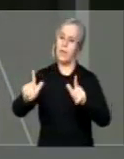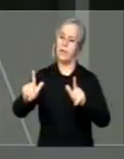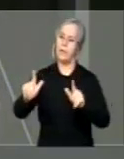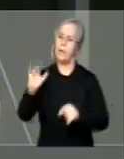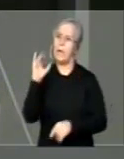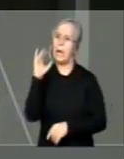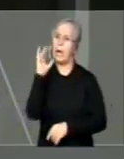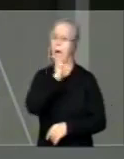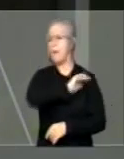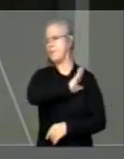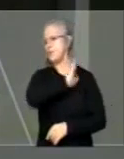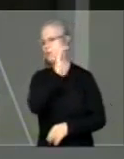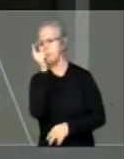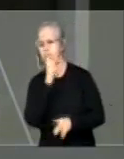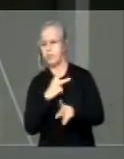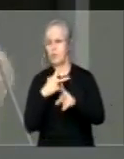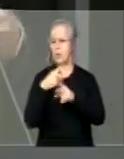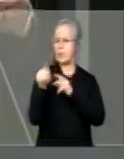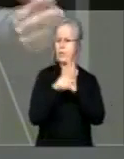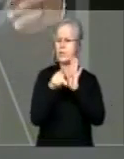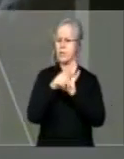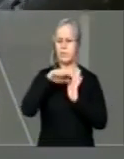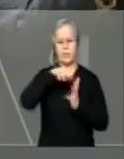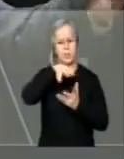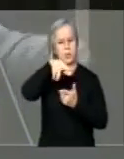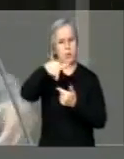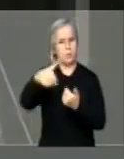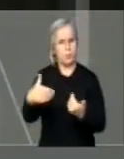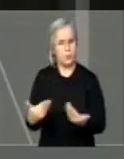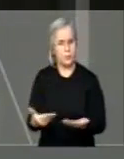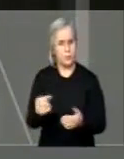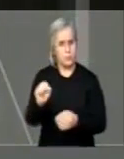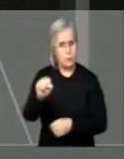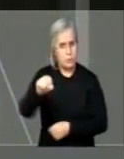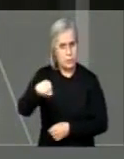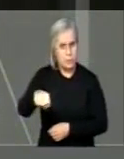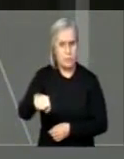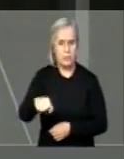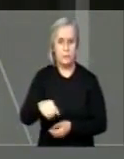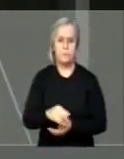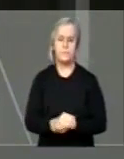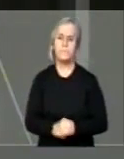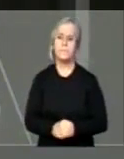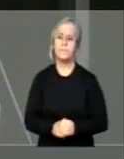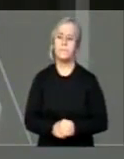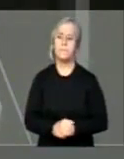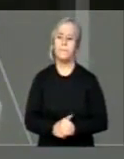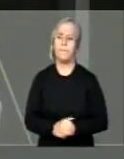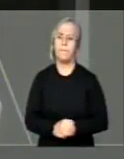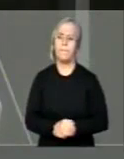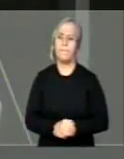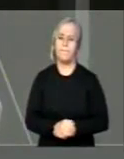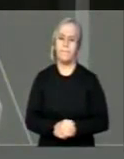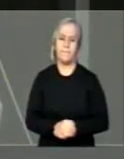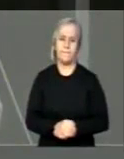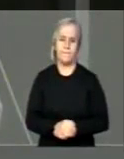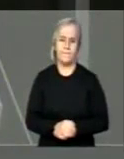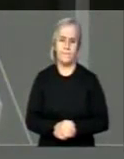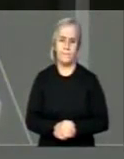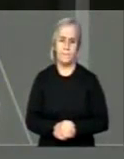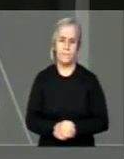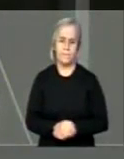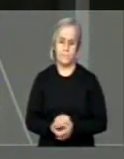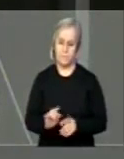incontestável, é uma baita conquista da humanidade, o mais pesado que o ar, nos transformar, nos transportar com tanta